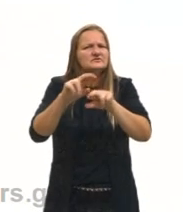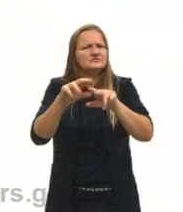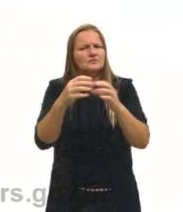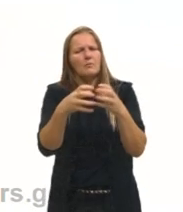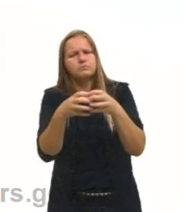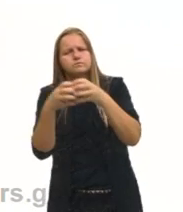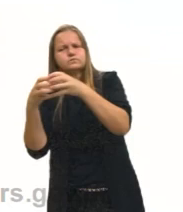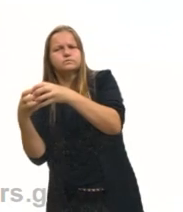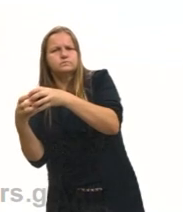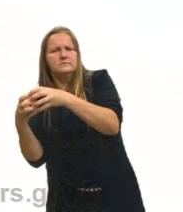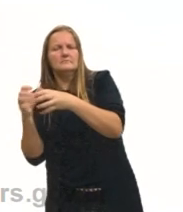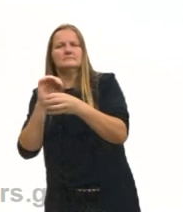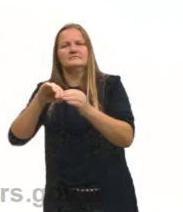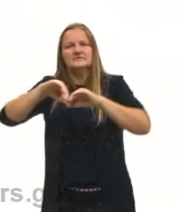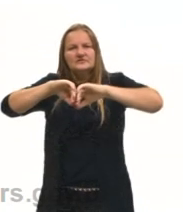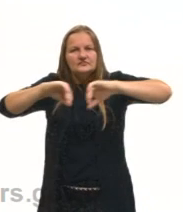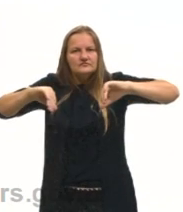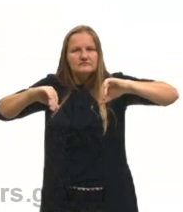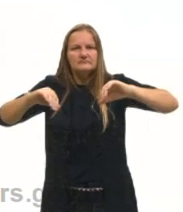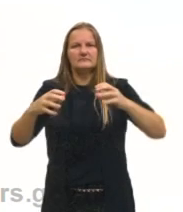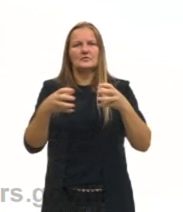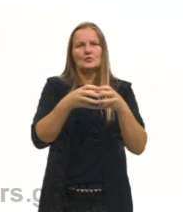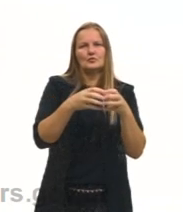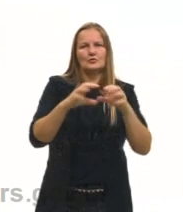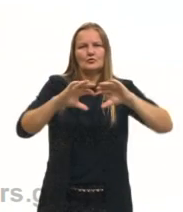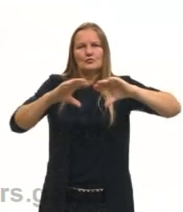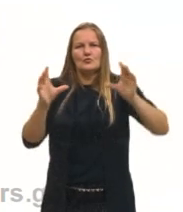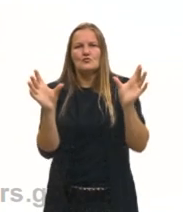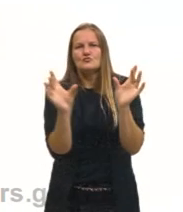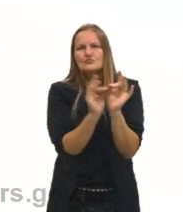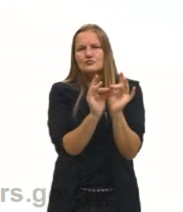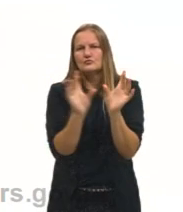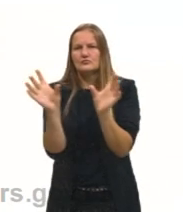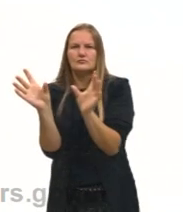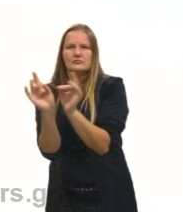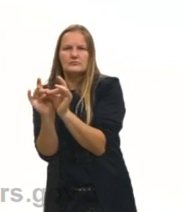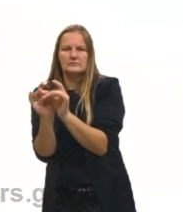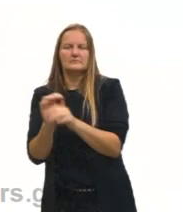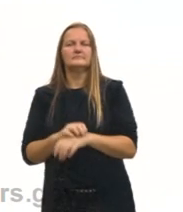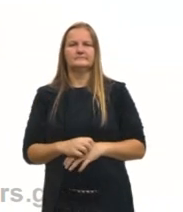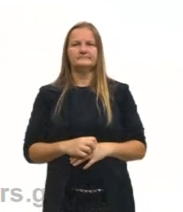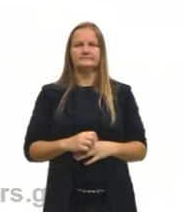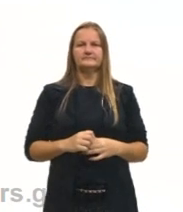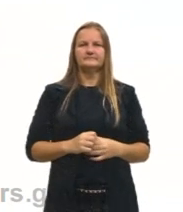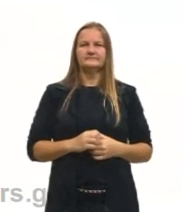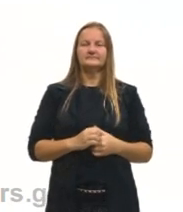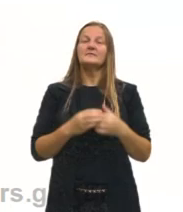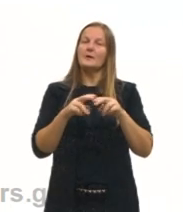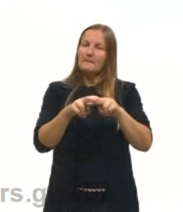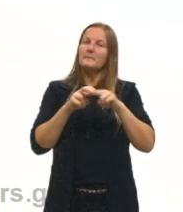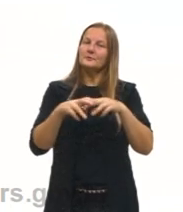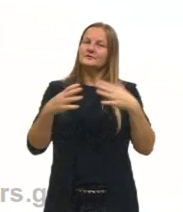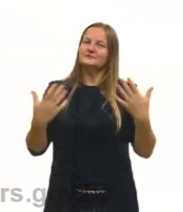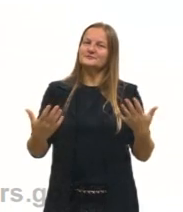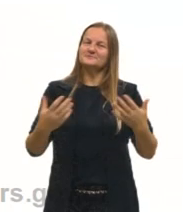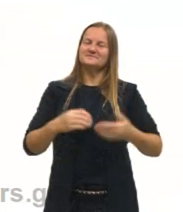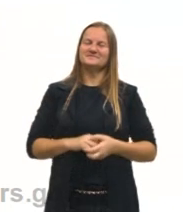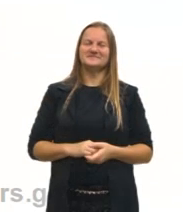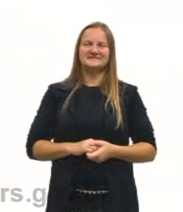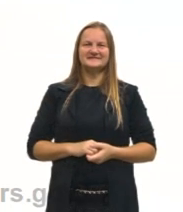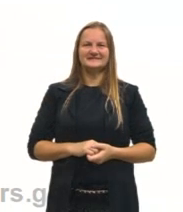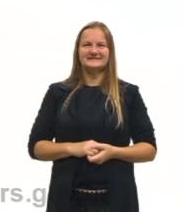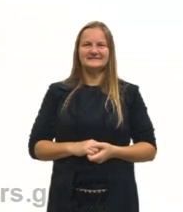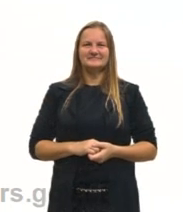parecidos com os a metade um características propriedades mais parecidas com os não-metais eles ficaram os não metais